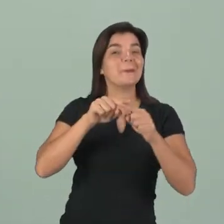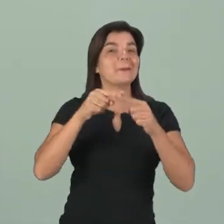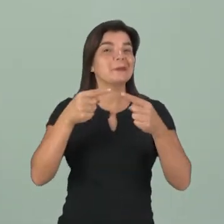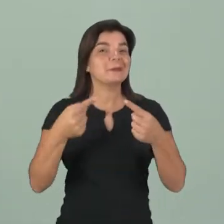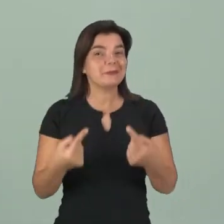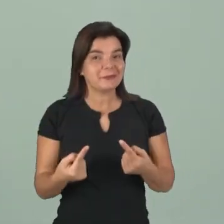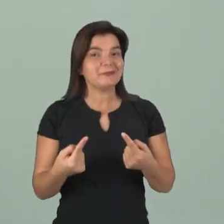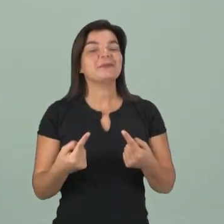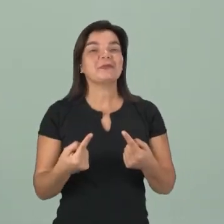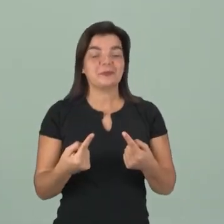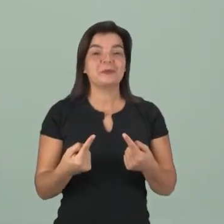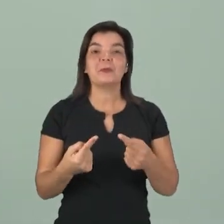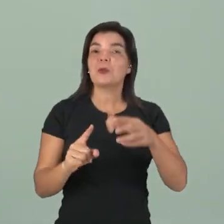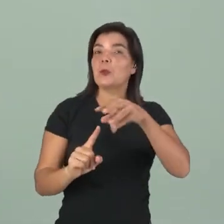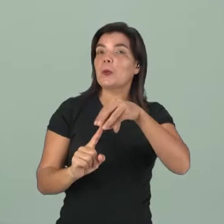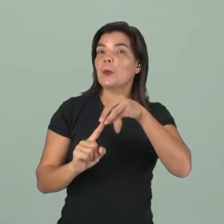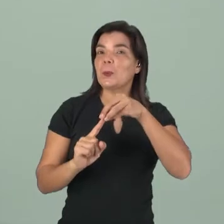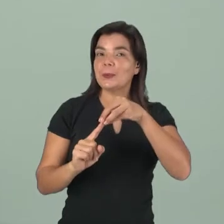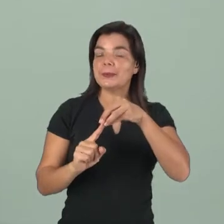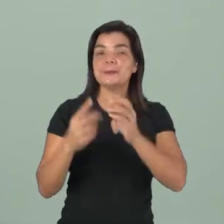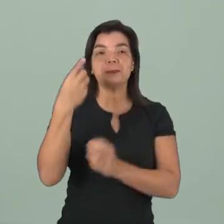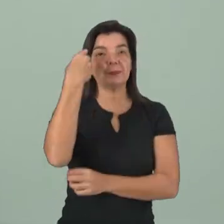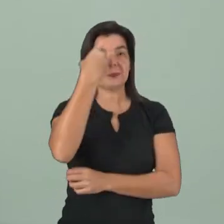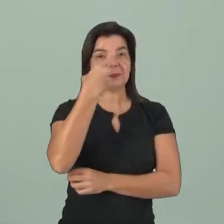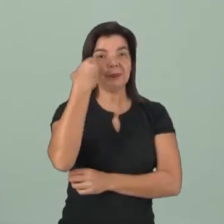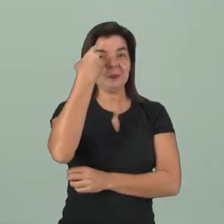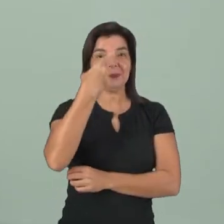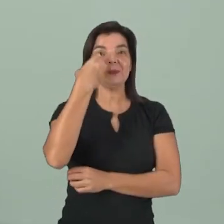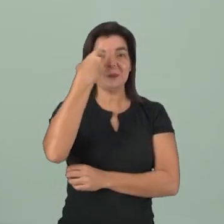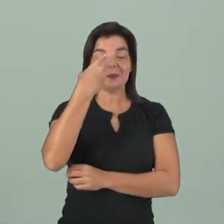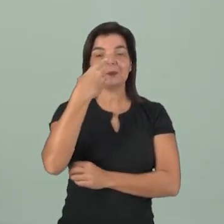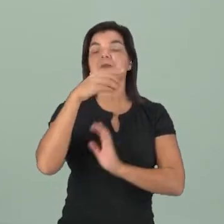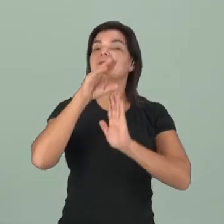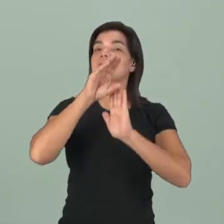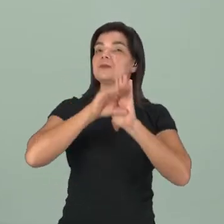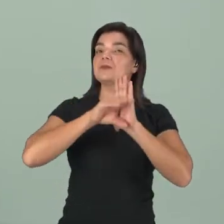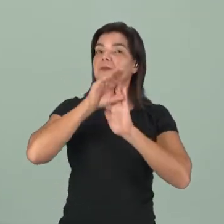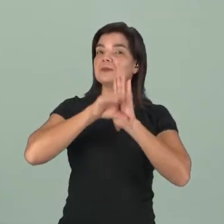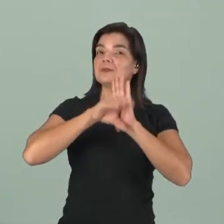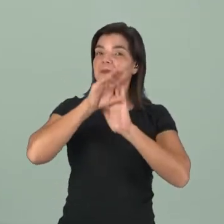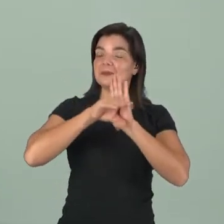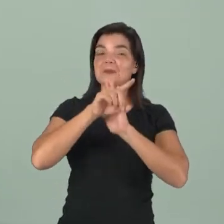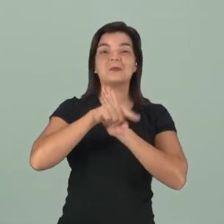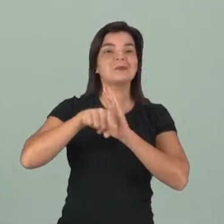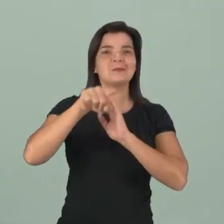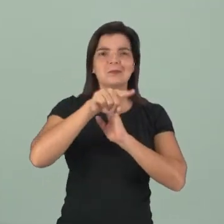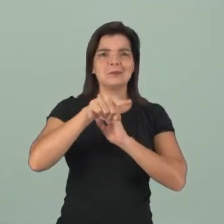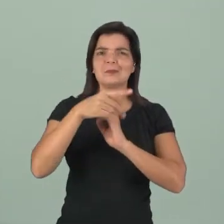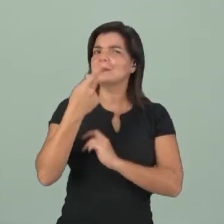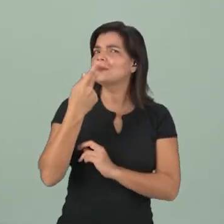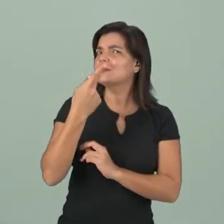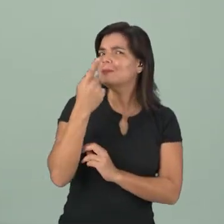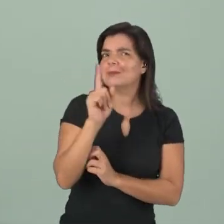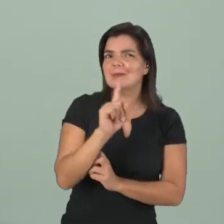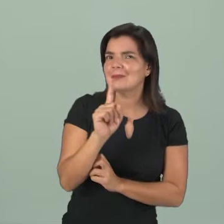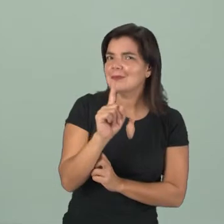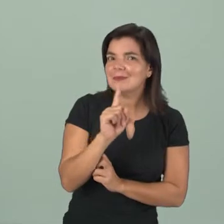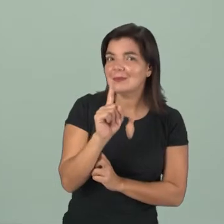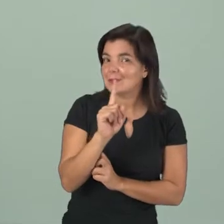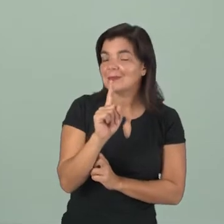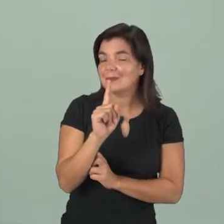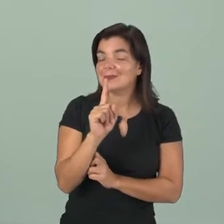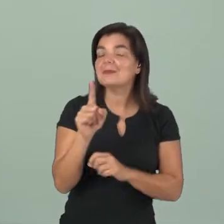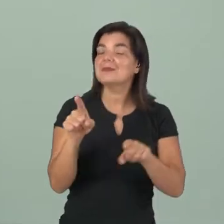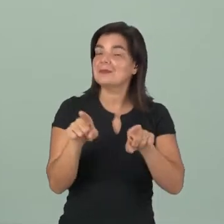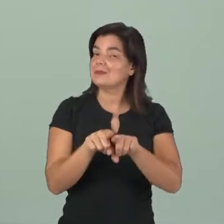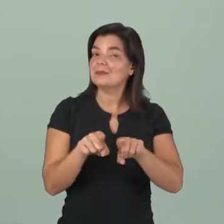Porém, o objetivo do espanhol na grade curricular de vocês não é que vocês saiam hablantes, né, que saiam falantes da